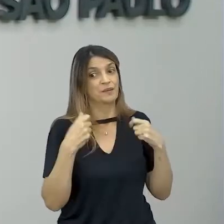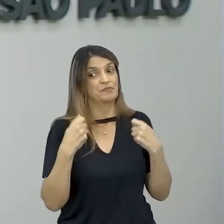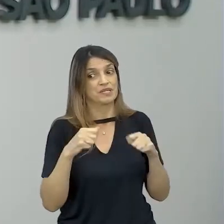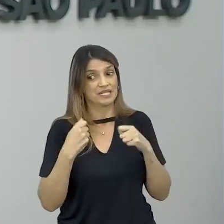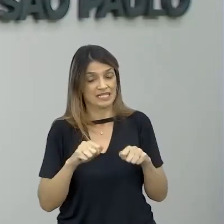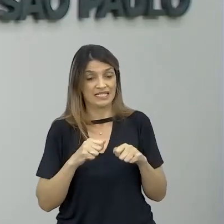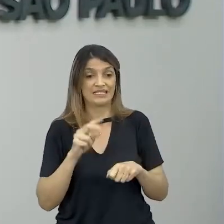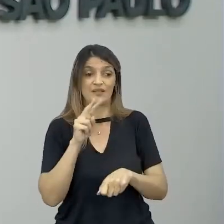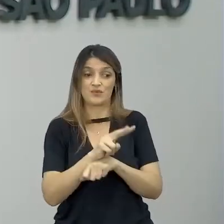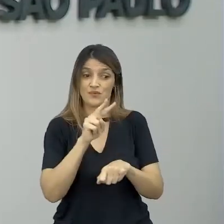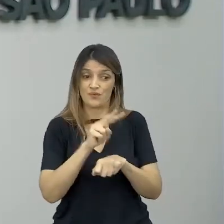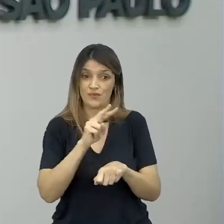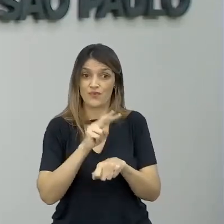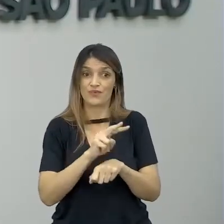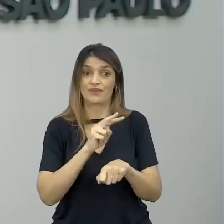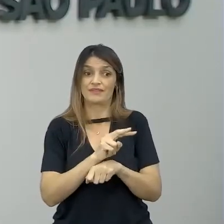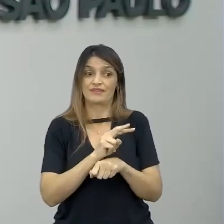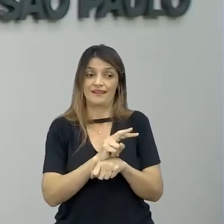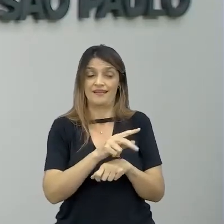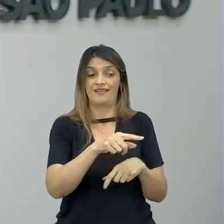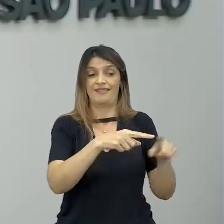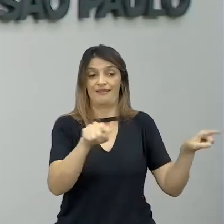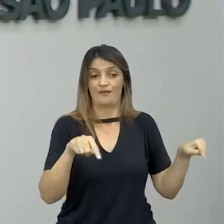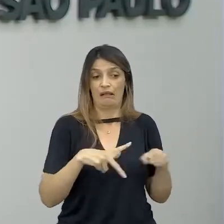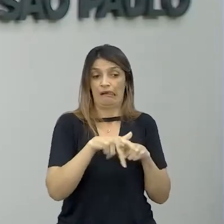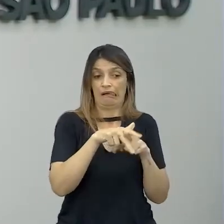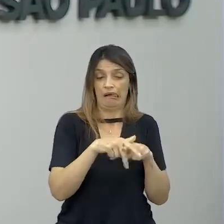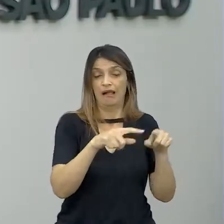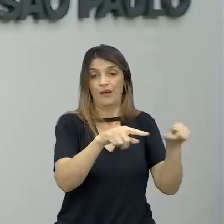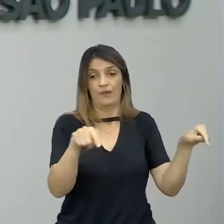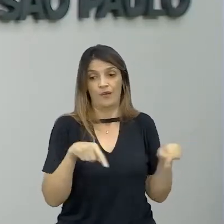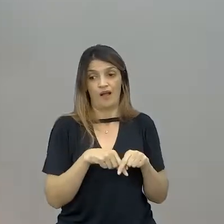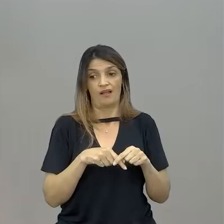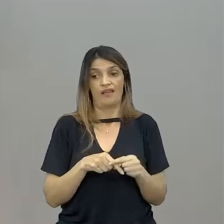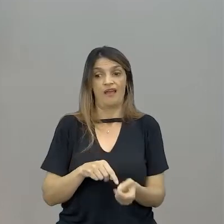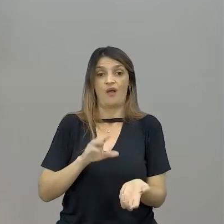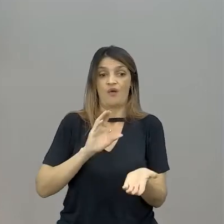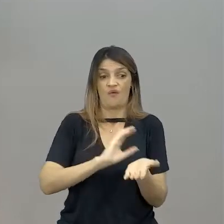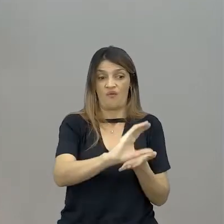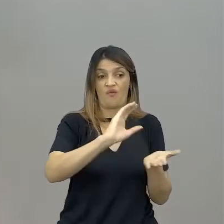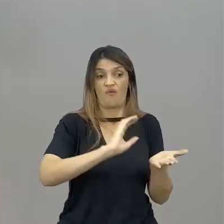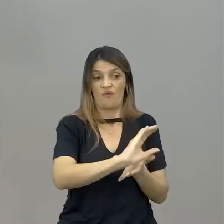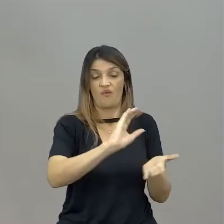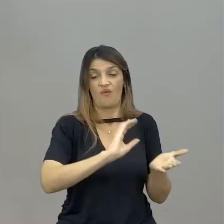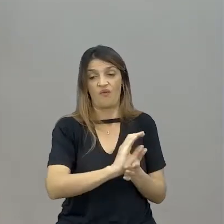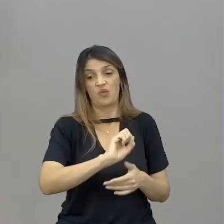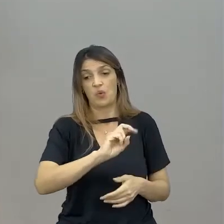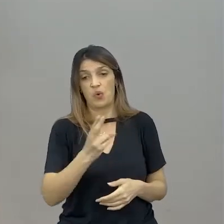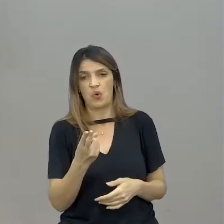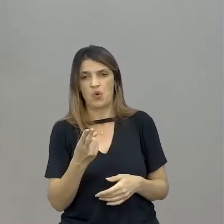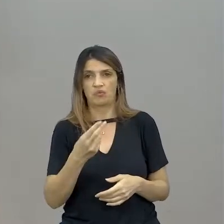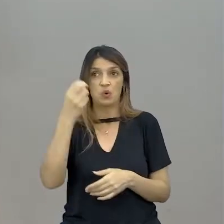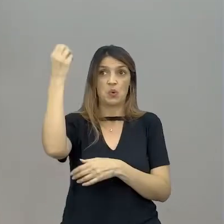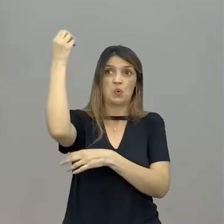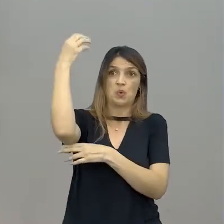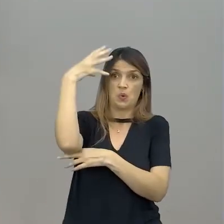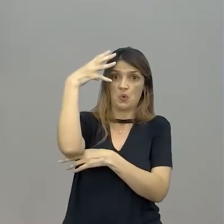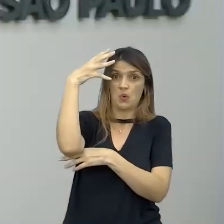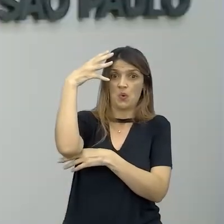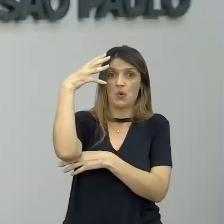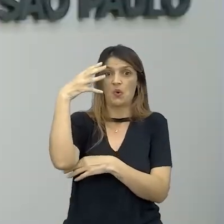para essa quadra, né? Então, vai gerar custo para a comunidade, né? Ou a gente vai criar uma quadra que não vai ficar iluminada? Será que isso vai